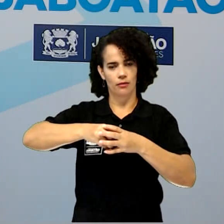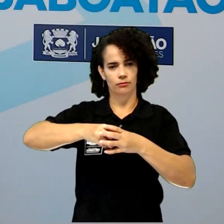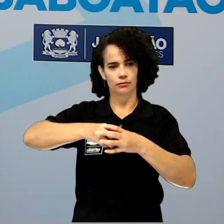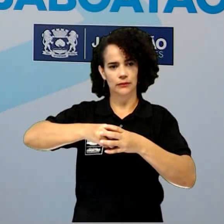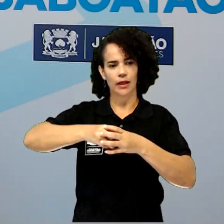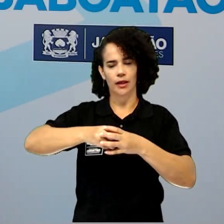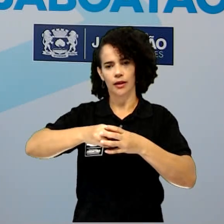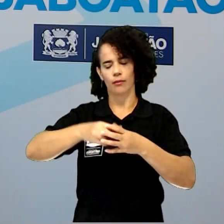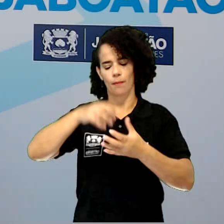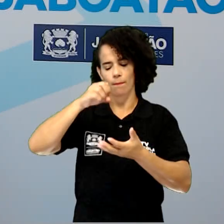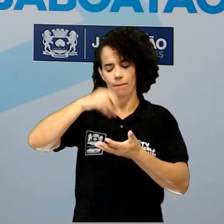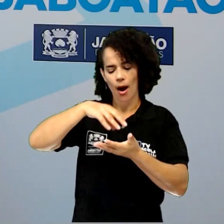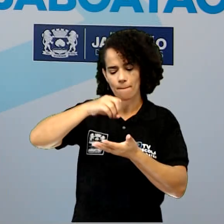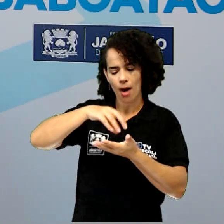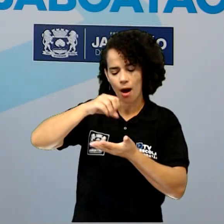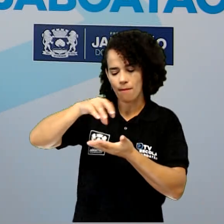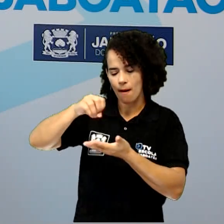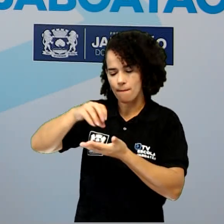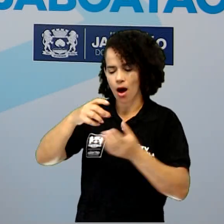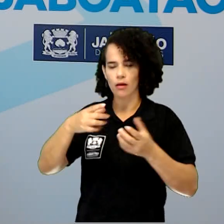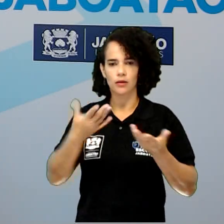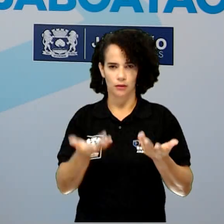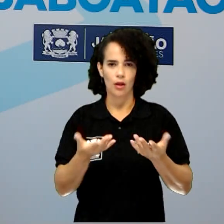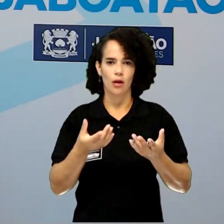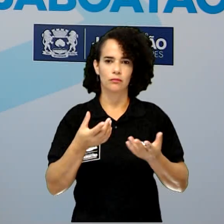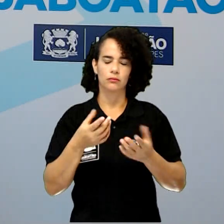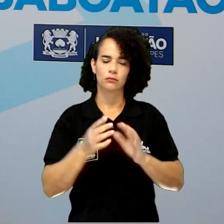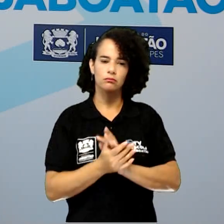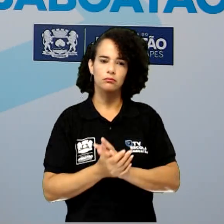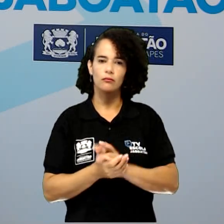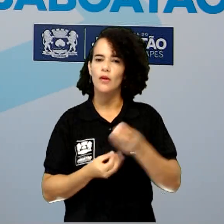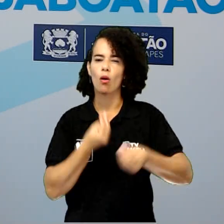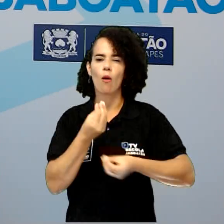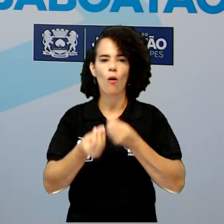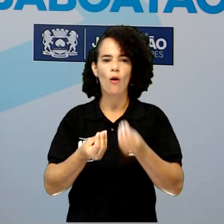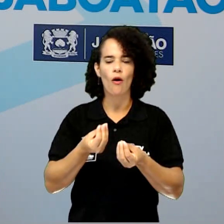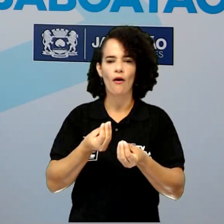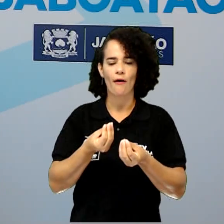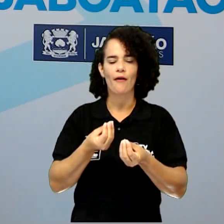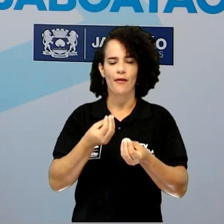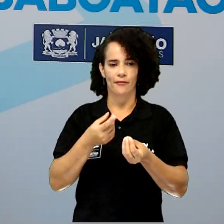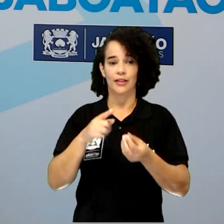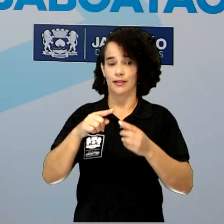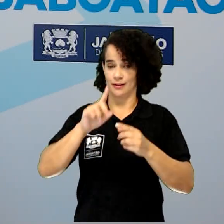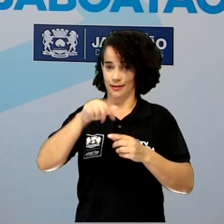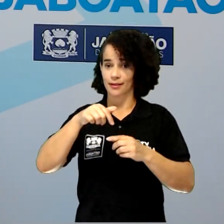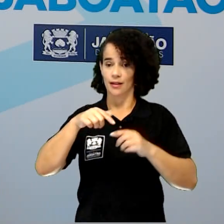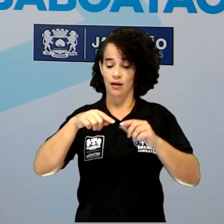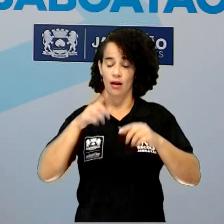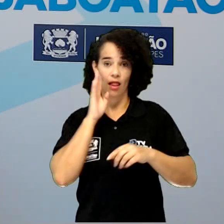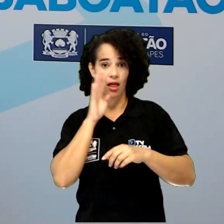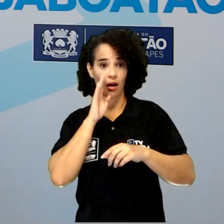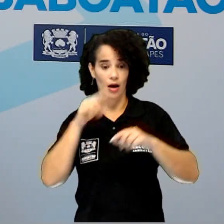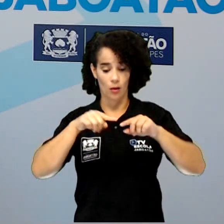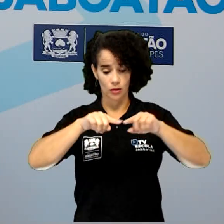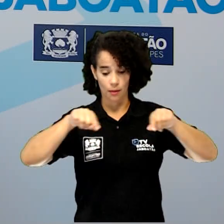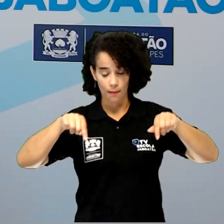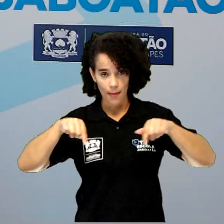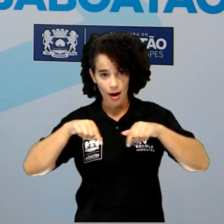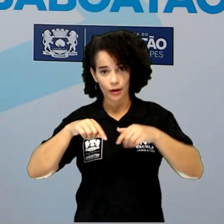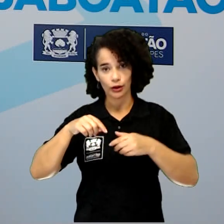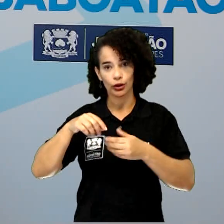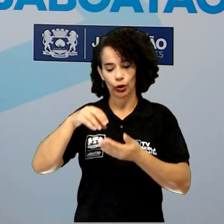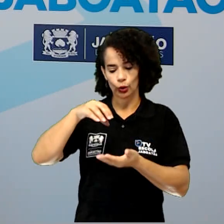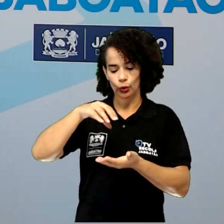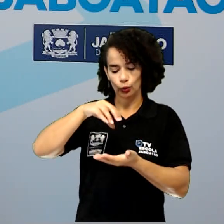tirasse cópia. Você observa que vai sair legal essa parte, né? Que está mais no centro do cilindro.